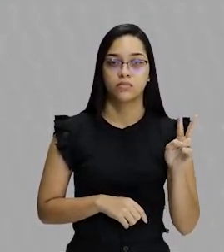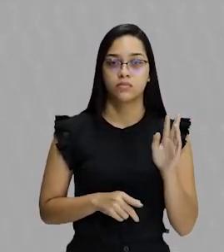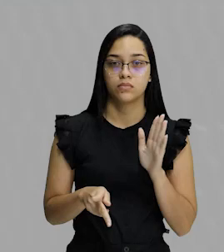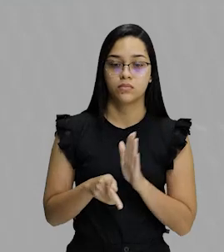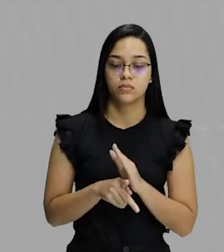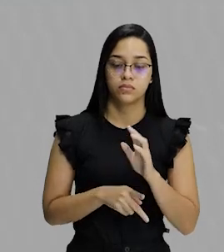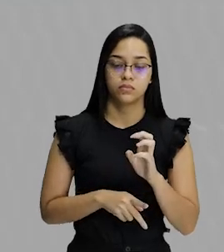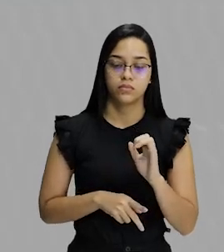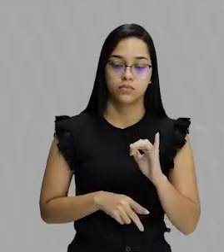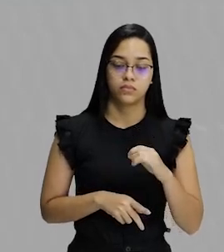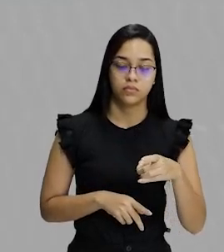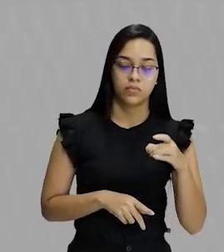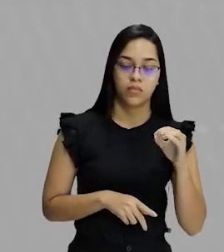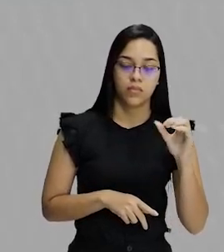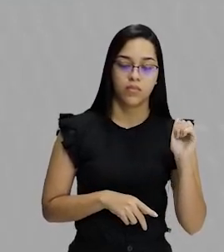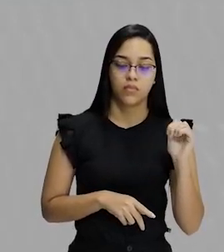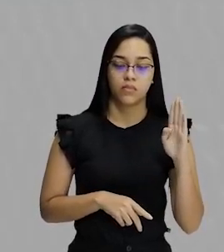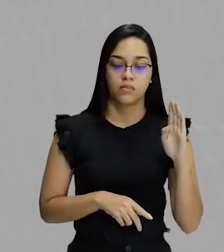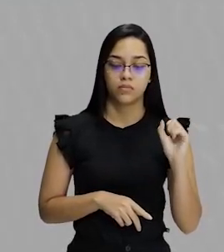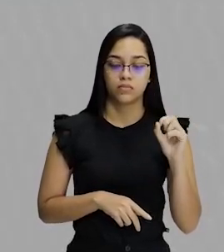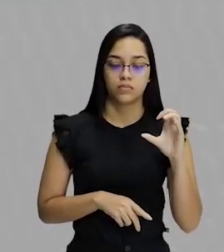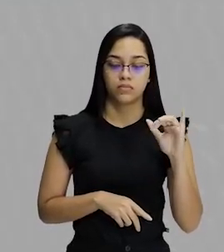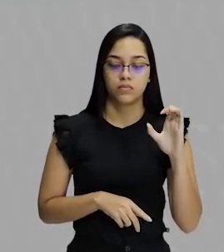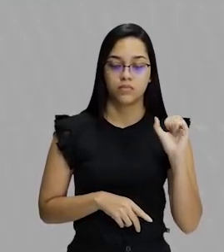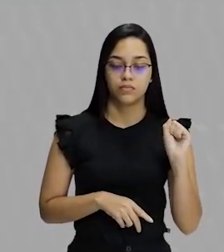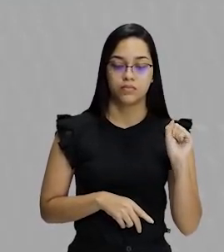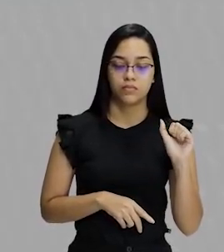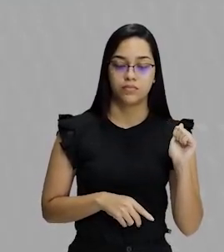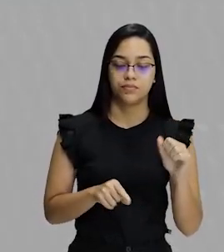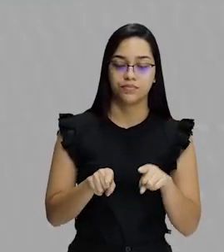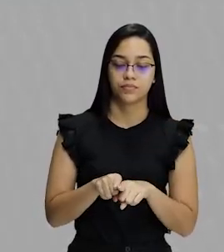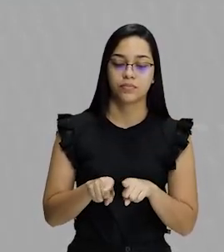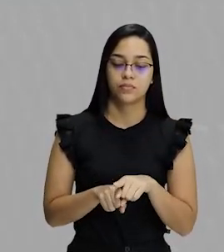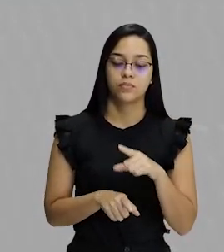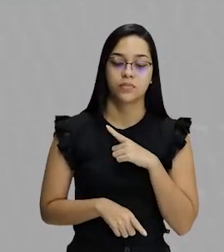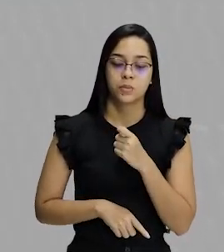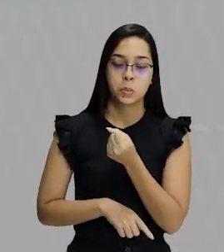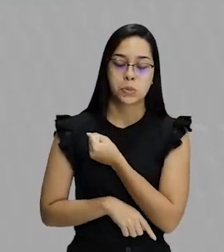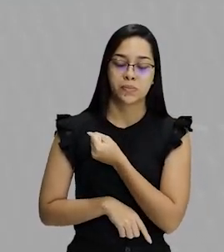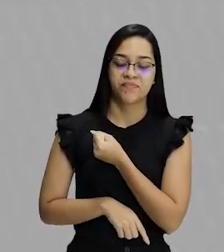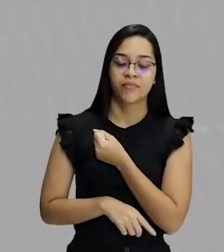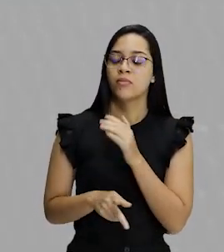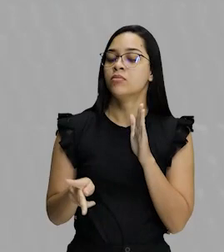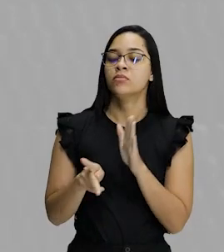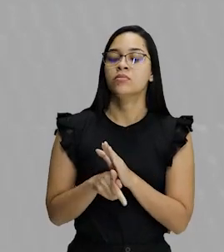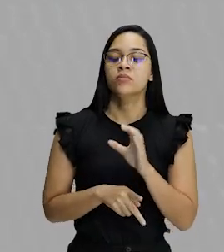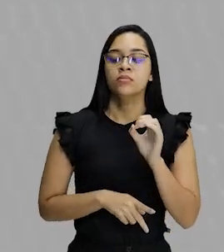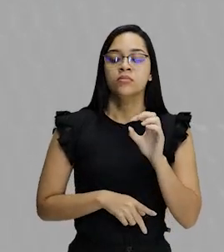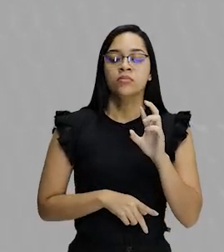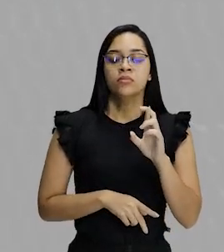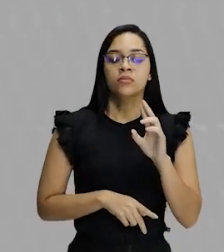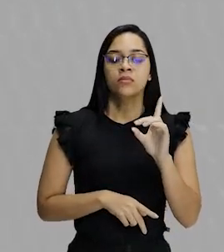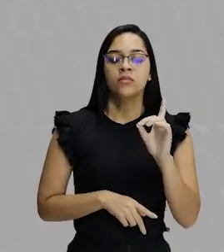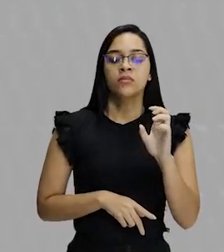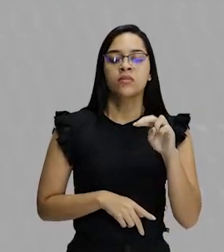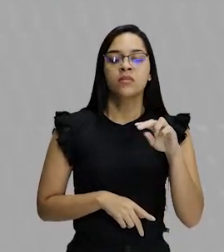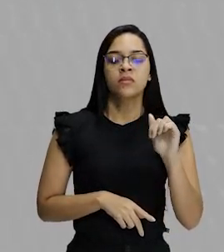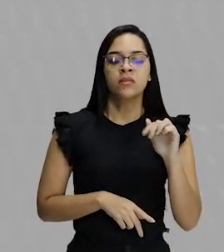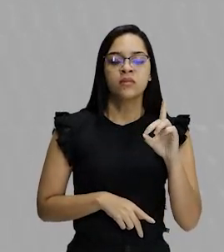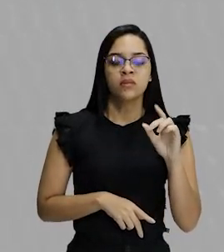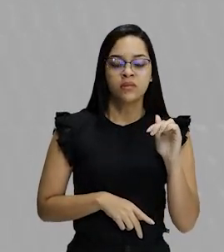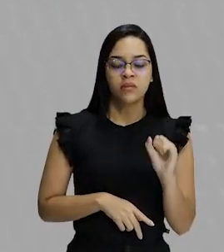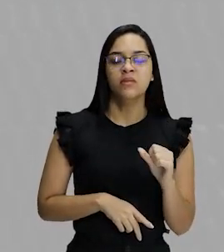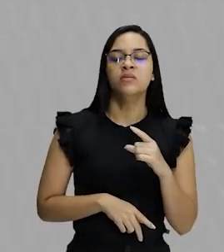eixo das abscissas e o y dele é um número no eixo das ordenadas. Então,